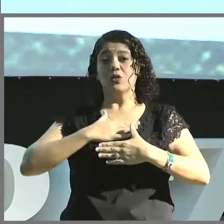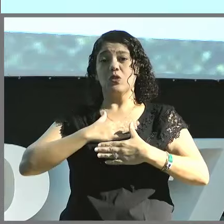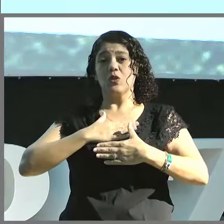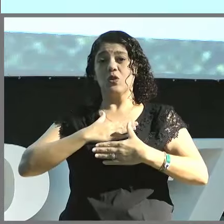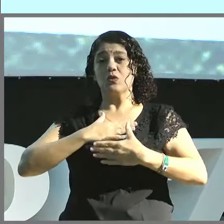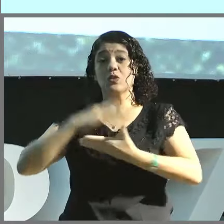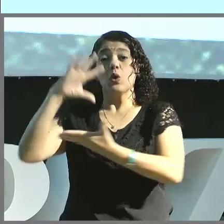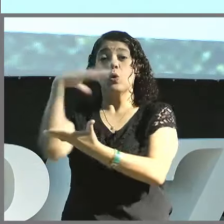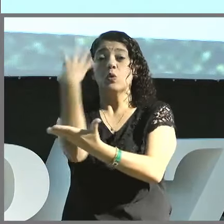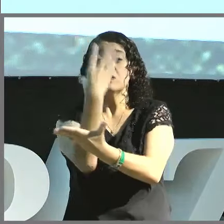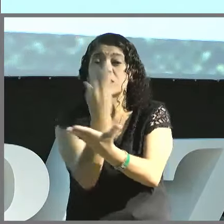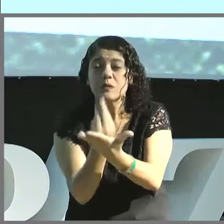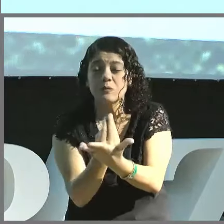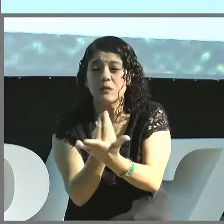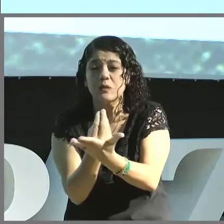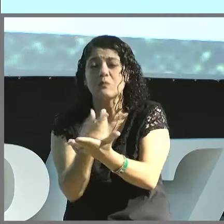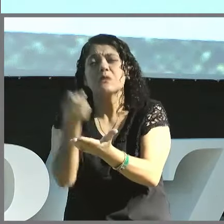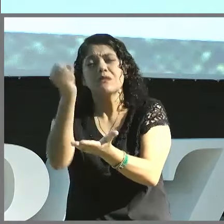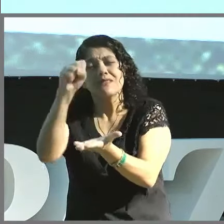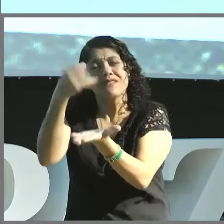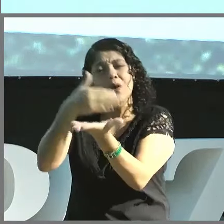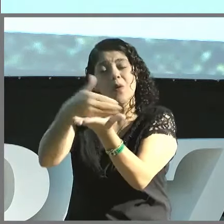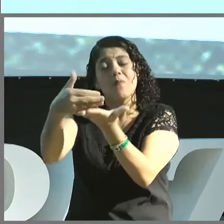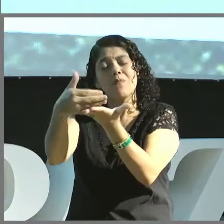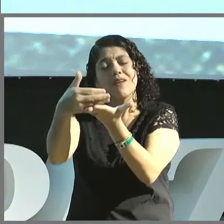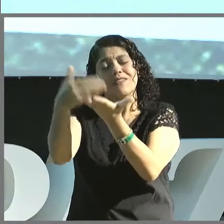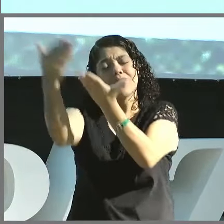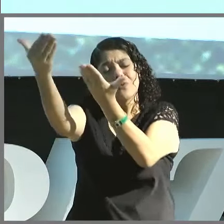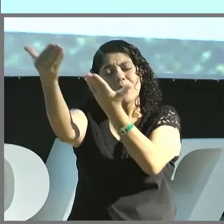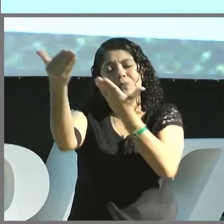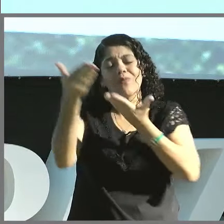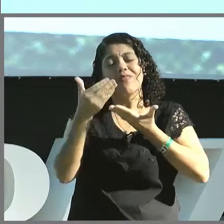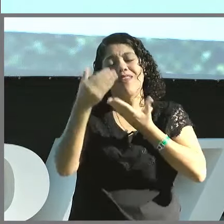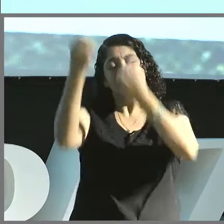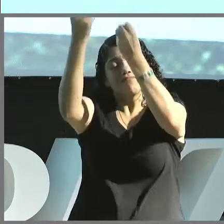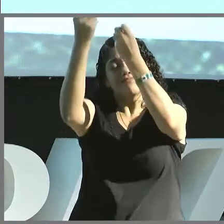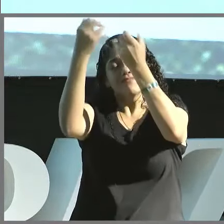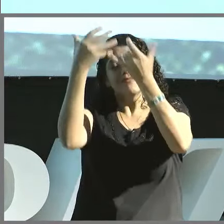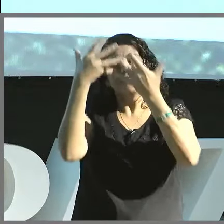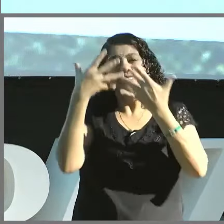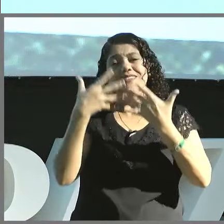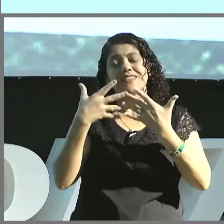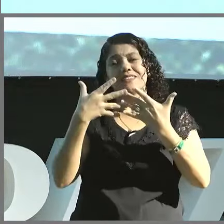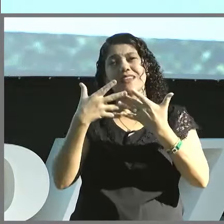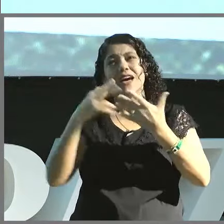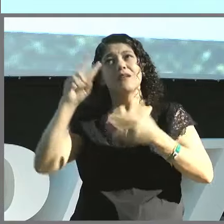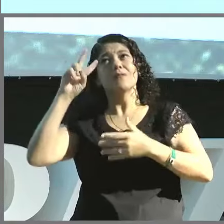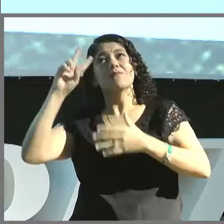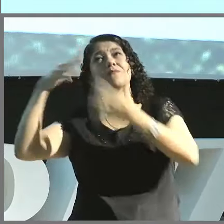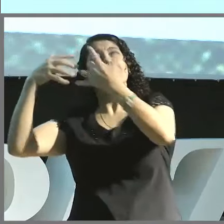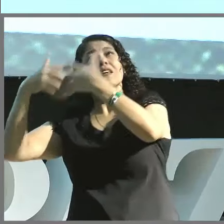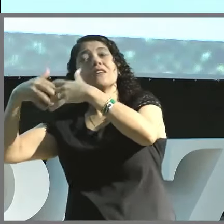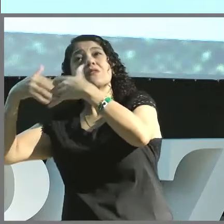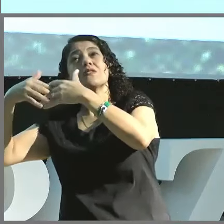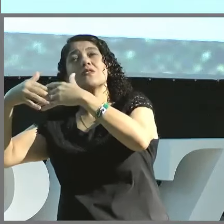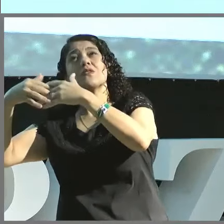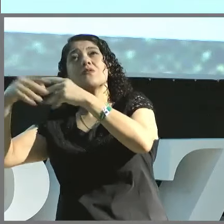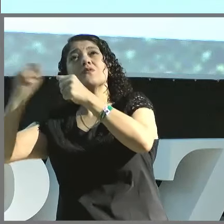nos honra, banhando-nos a existência, devolvendo-nos esse Cristo